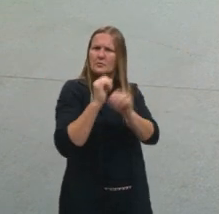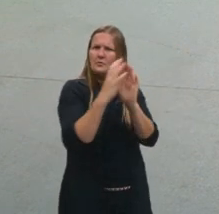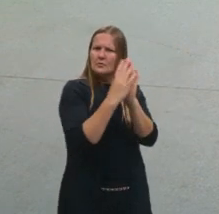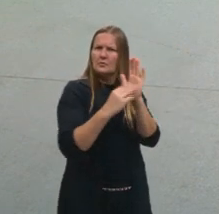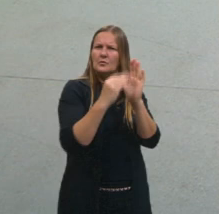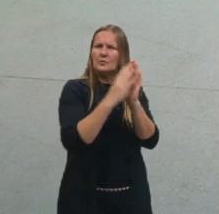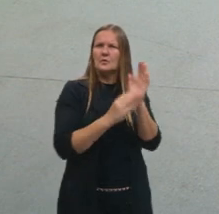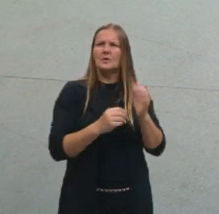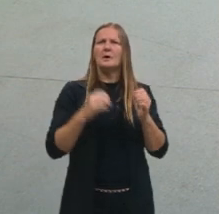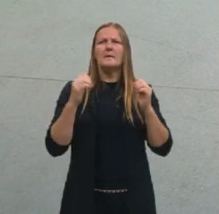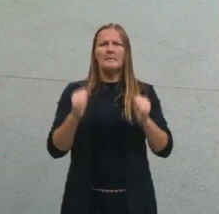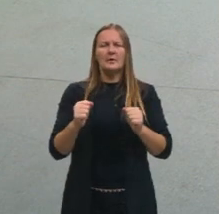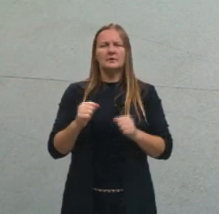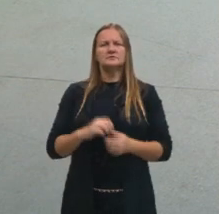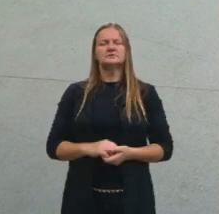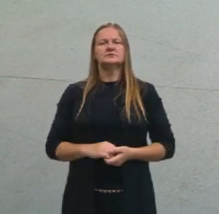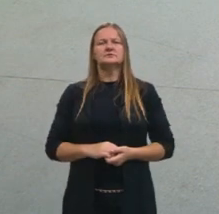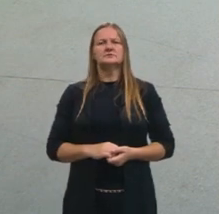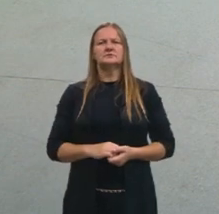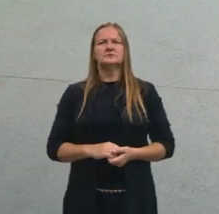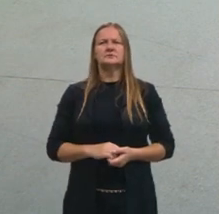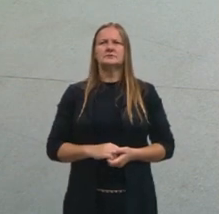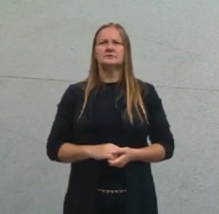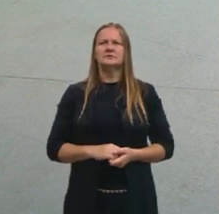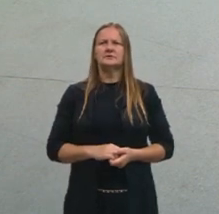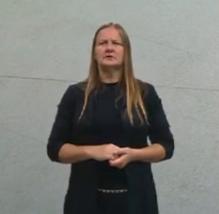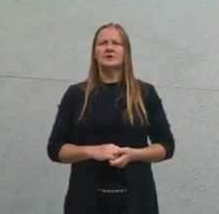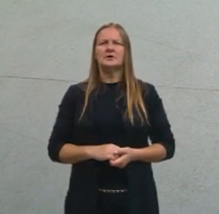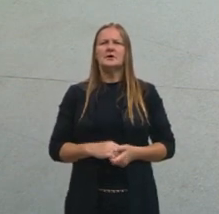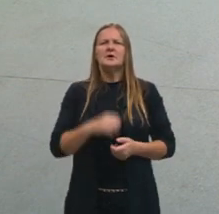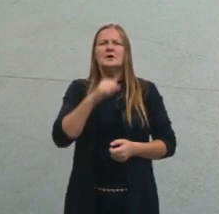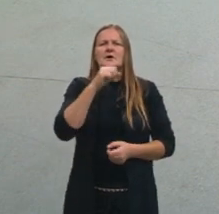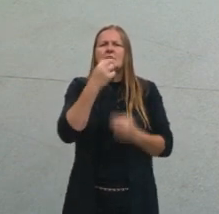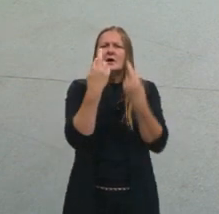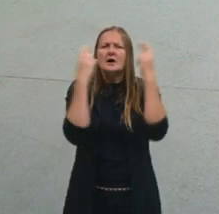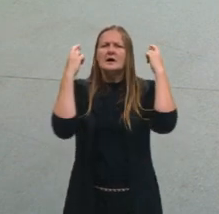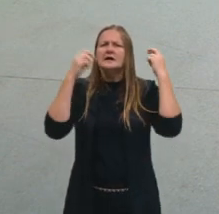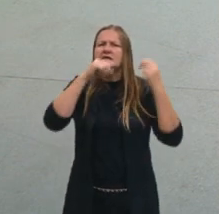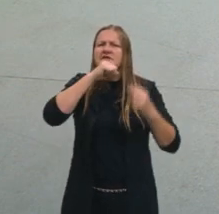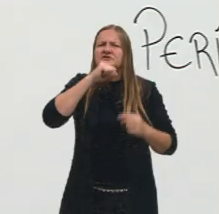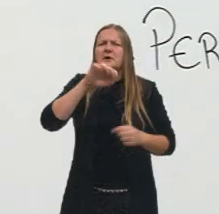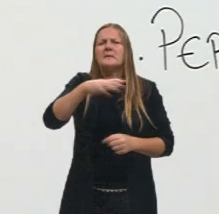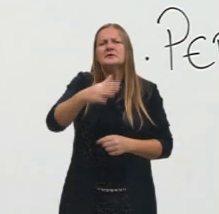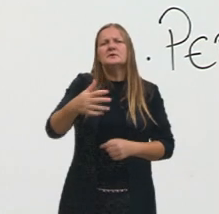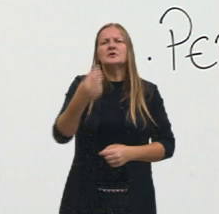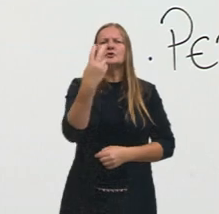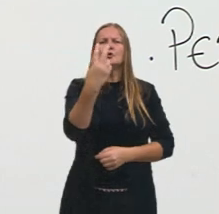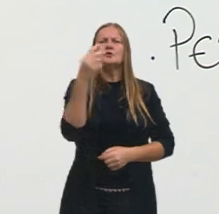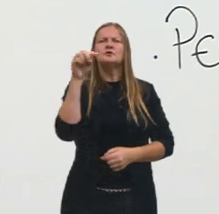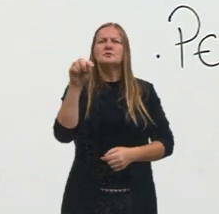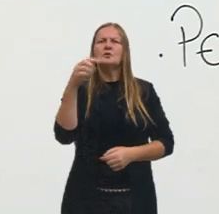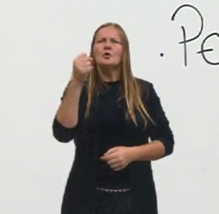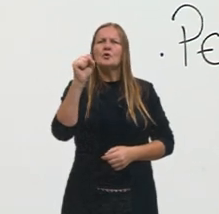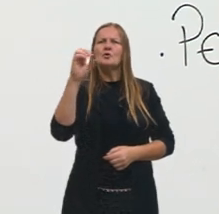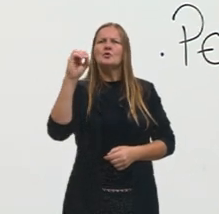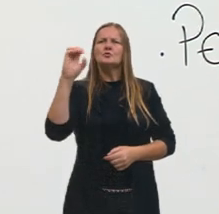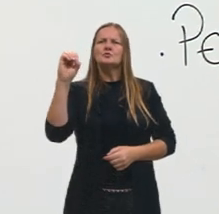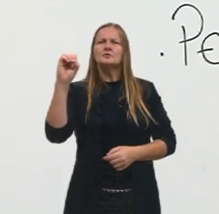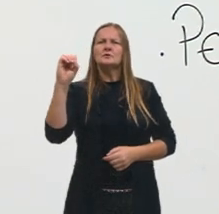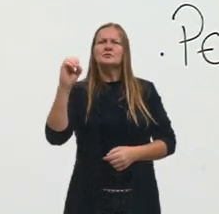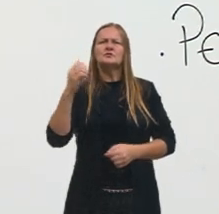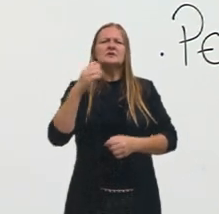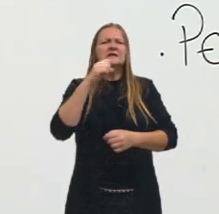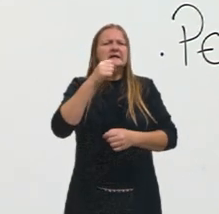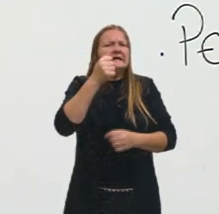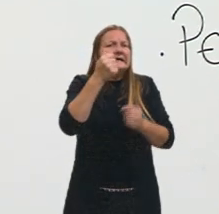os períodos da Grécia Antiga então a Grécia antiga ela teria se formado em torno de dois mil e oitocentos